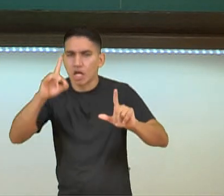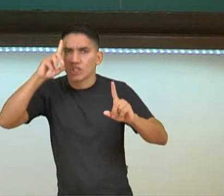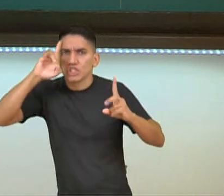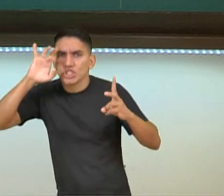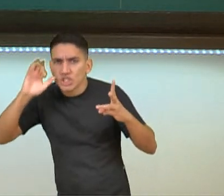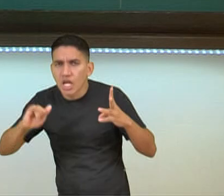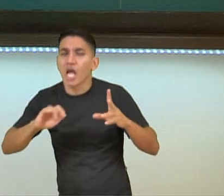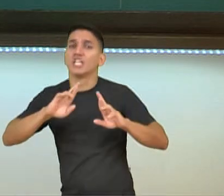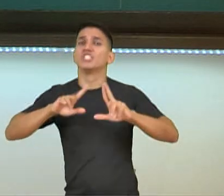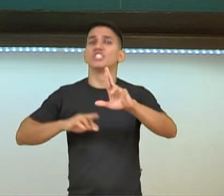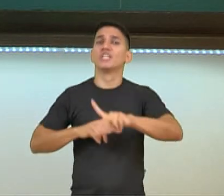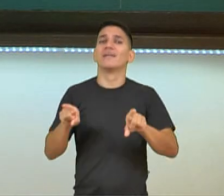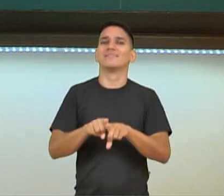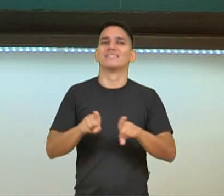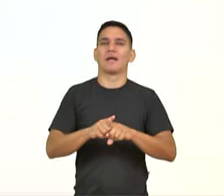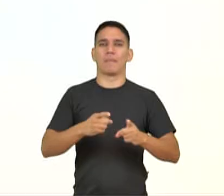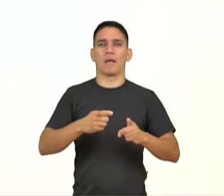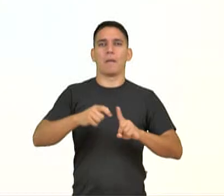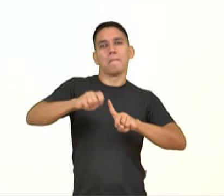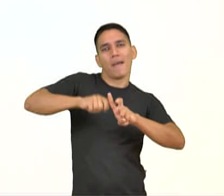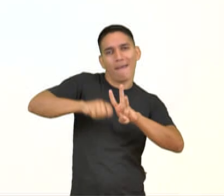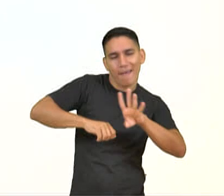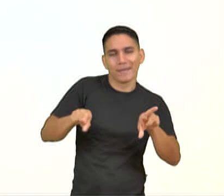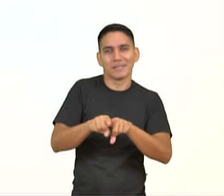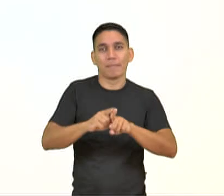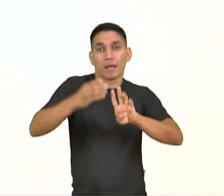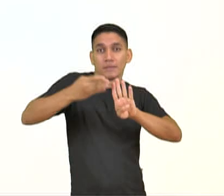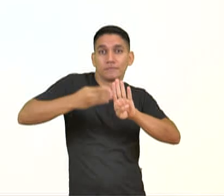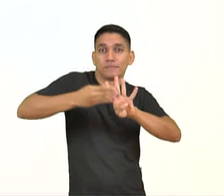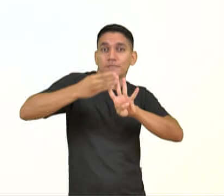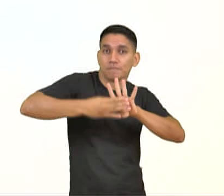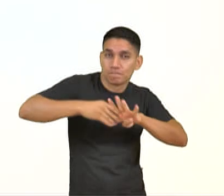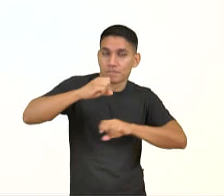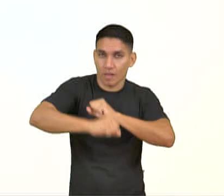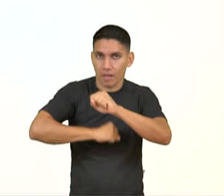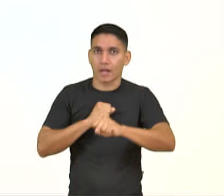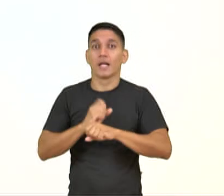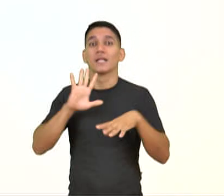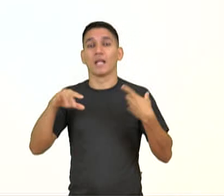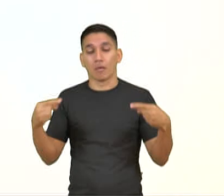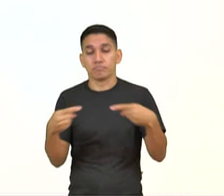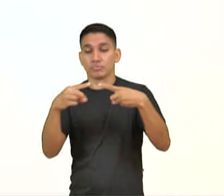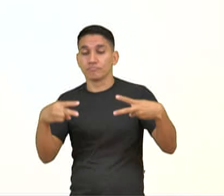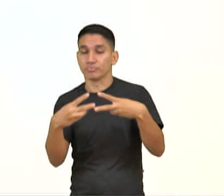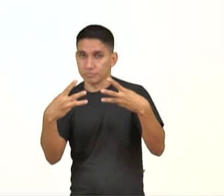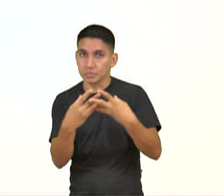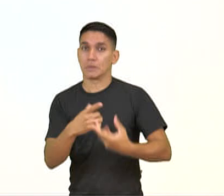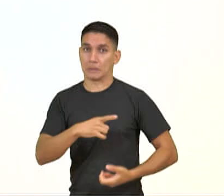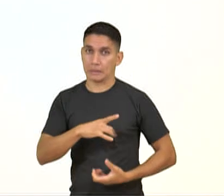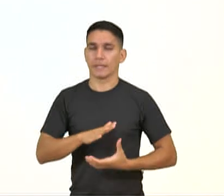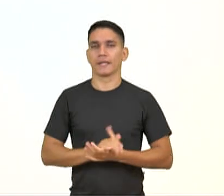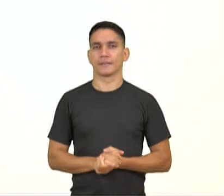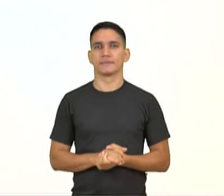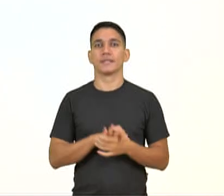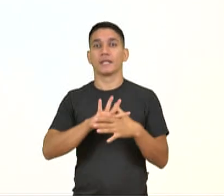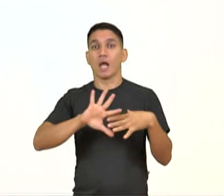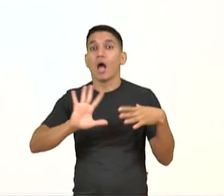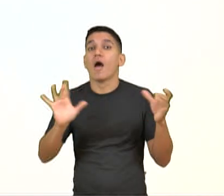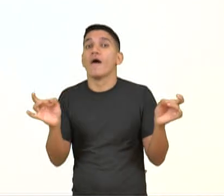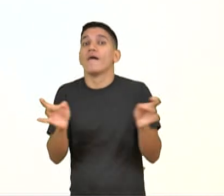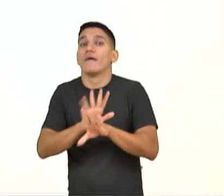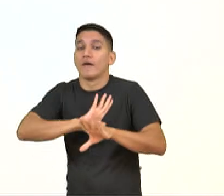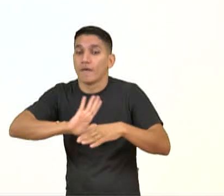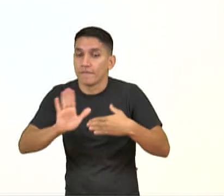e para as estações de ano, então os meses vão estar associados a essas estações. Completava-se então